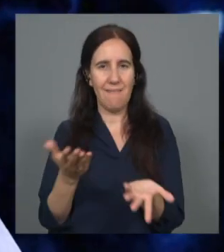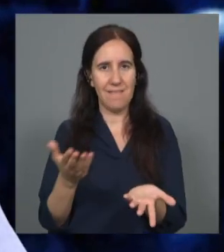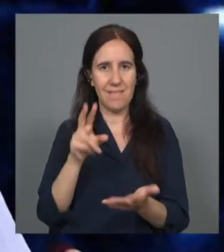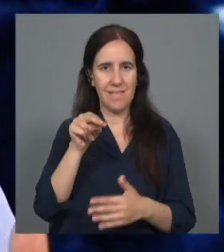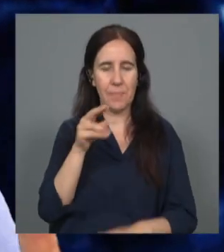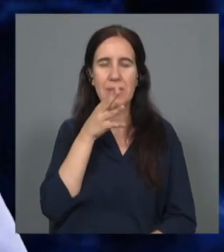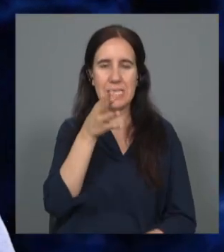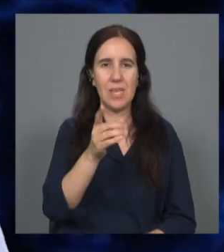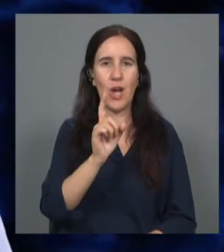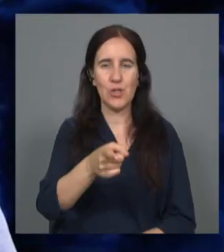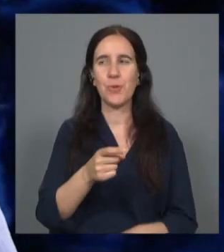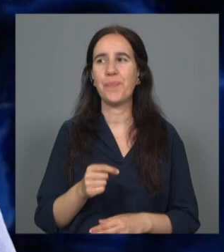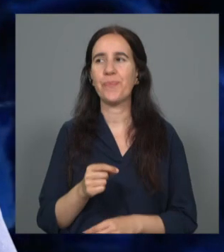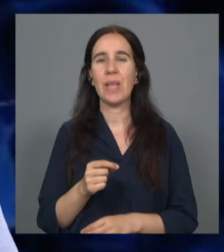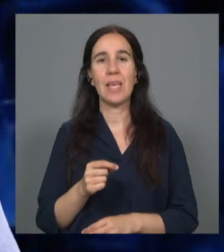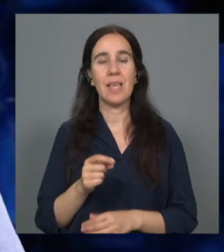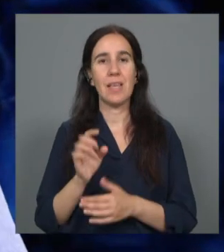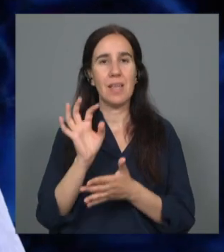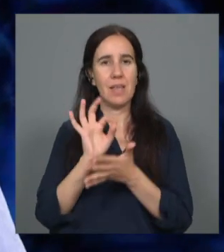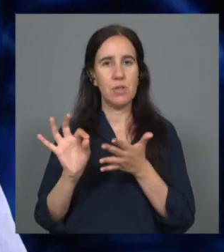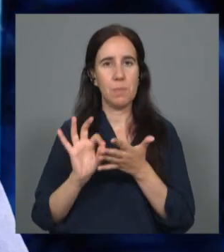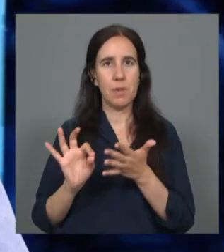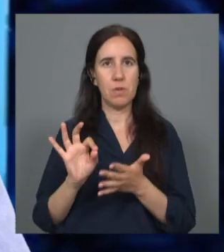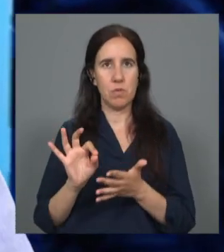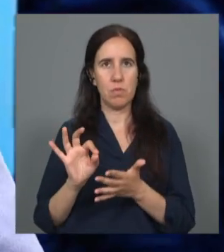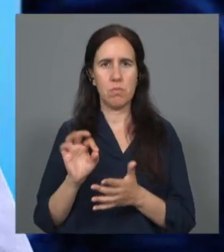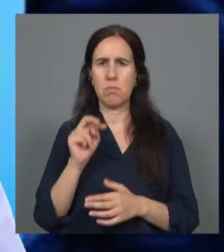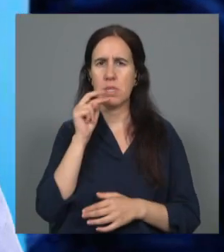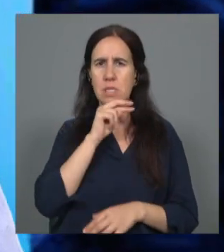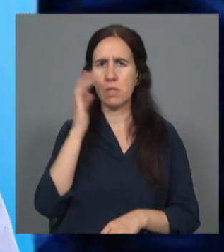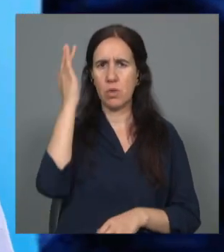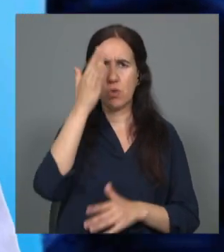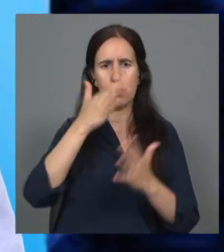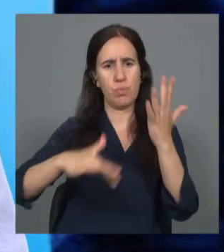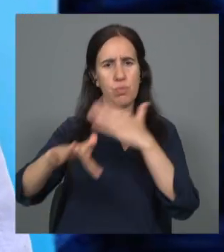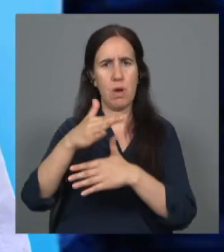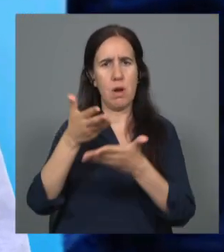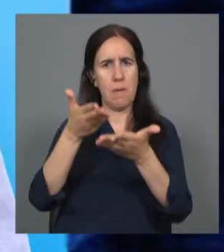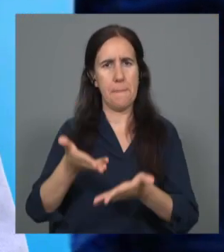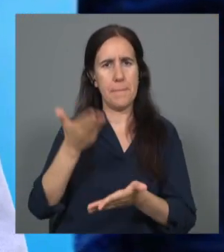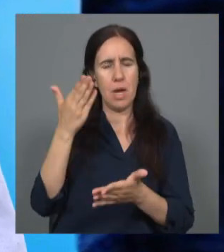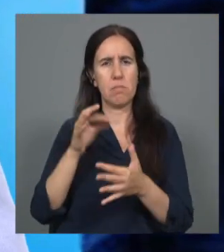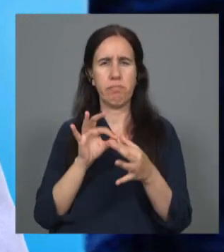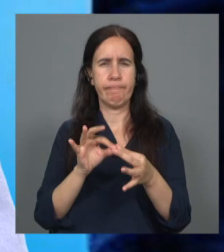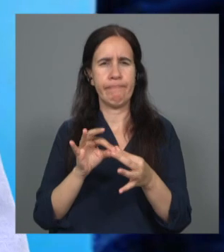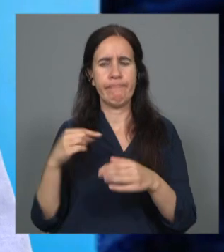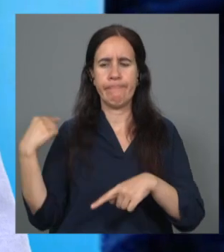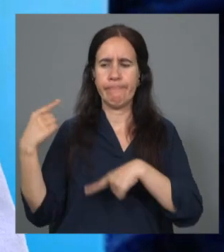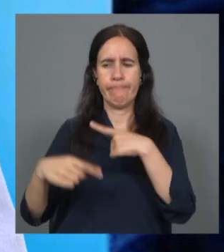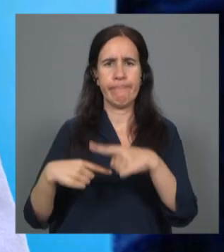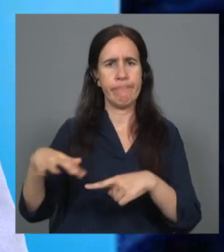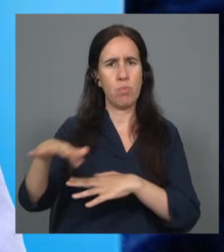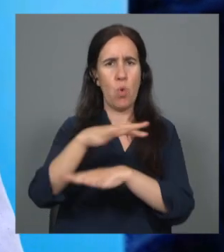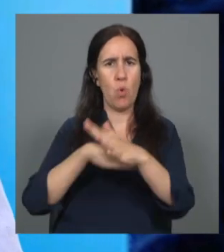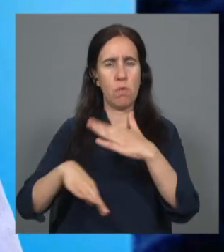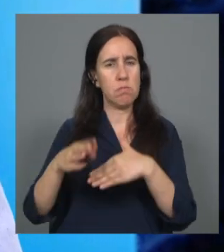quê? Este aspecto de Santo António, digamos, mais popular, que está tão enraizado no nosso povo, e é